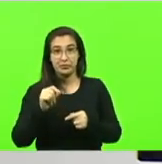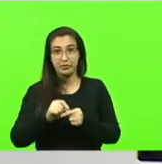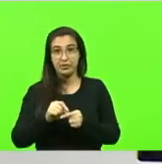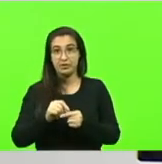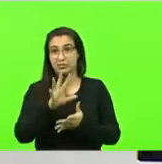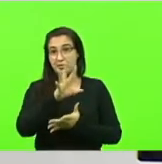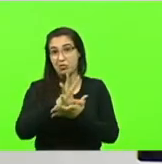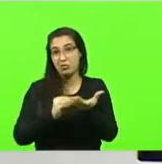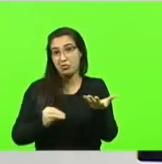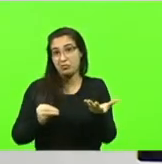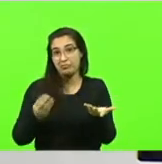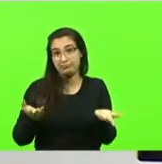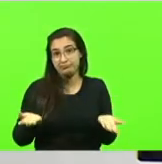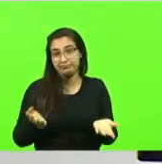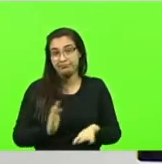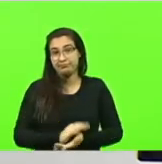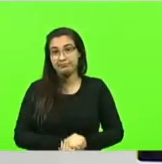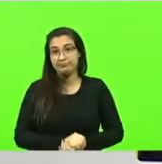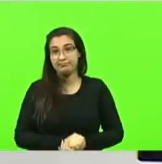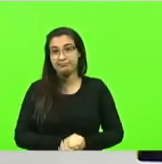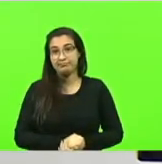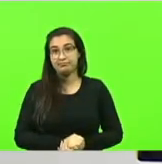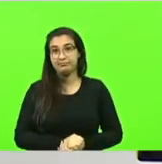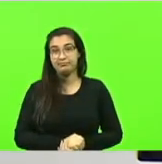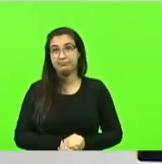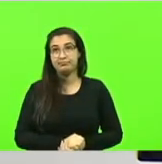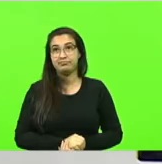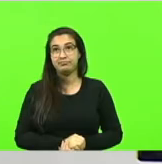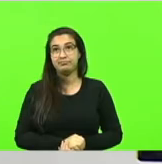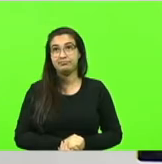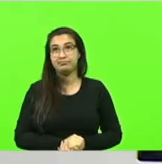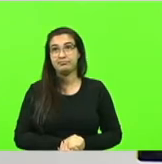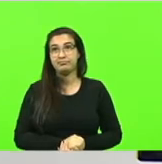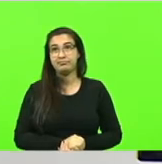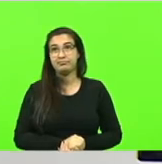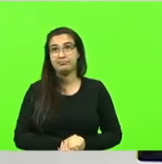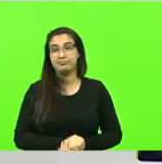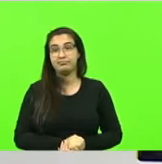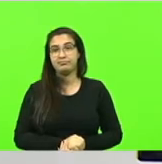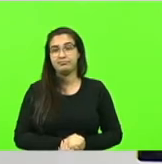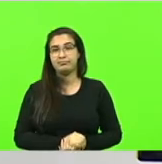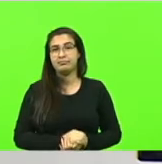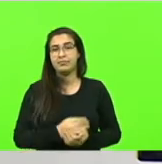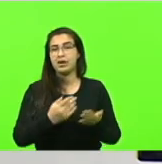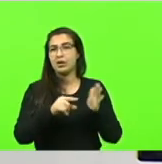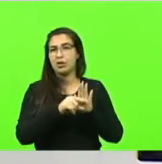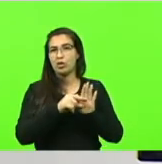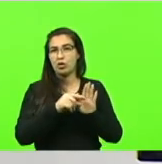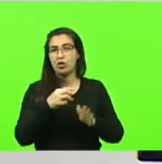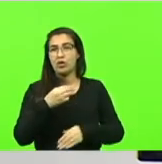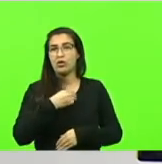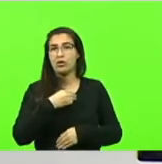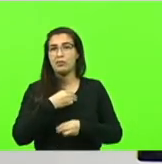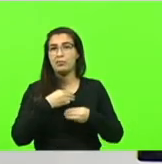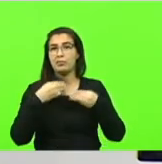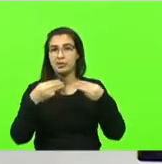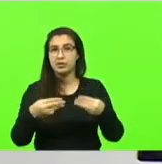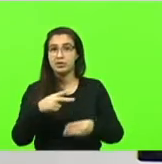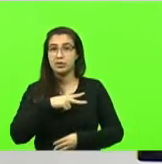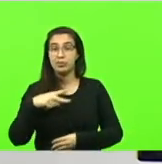V. Ué, aí a nota do Ministério Público diz o seguinte: não, pera